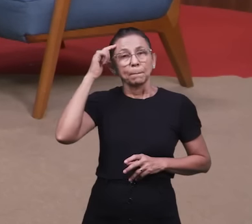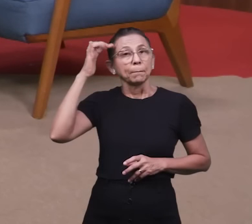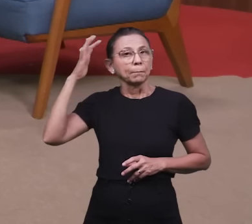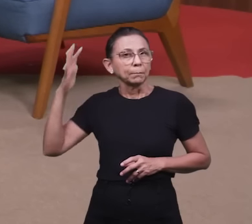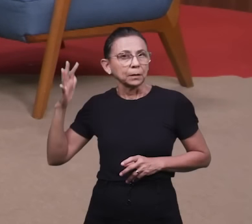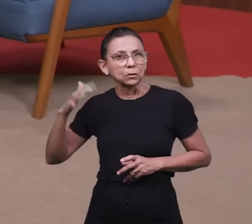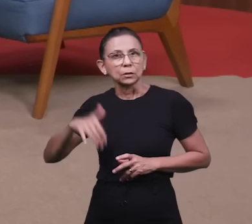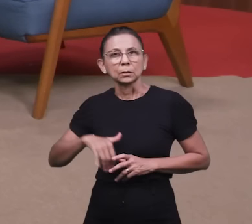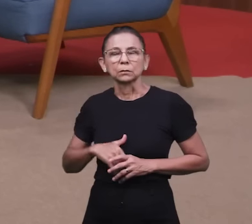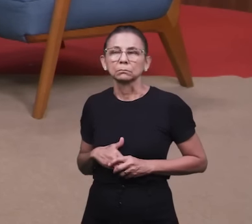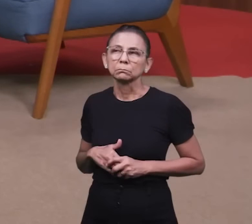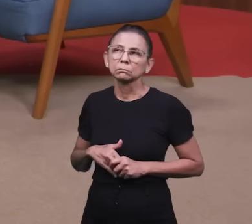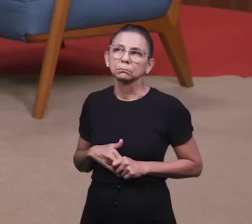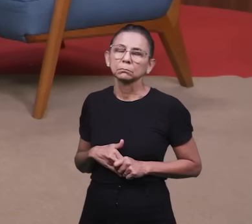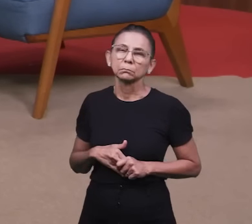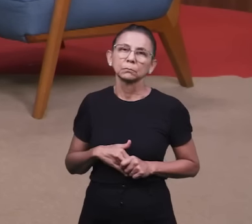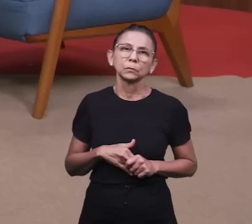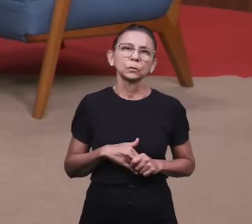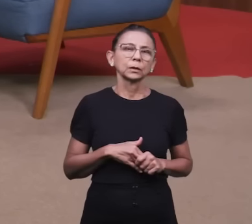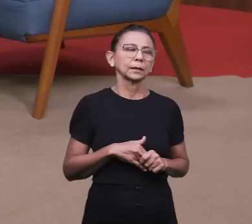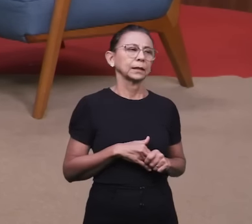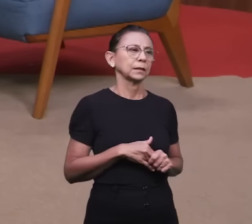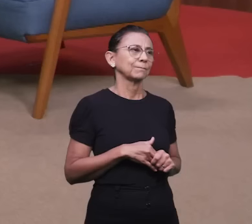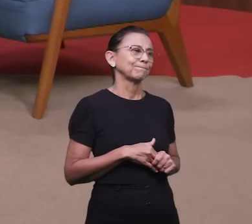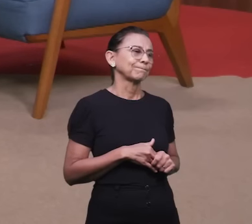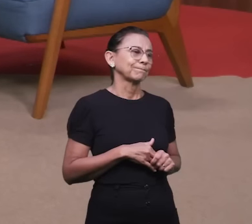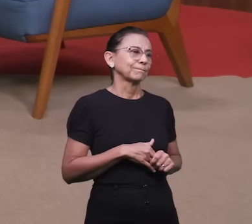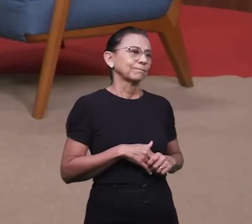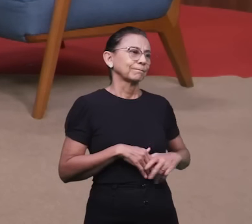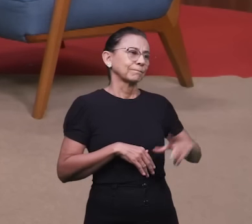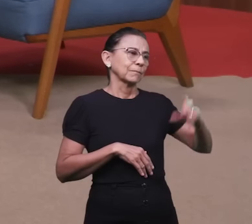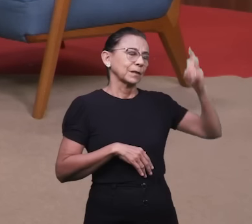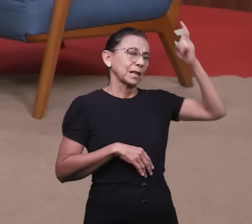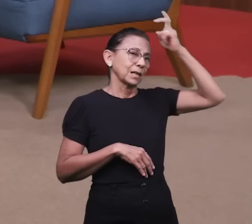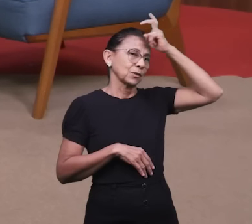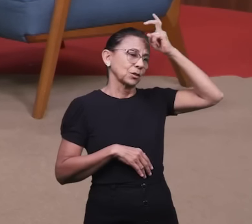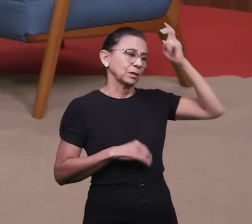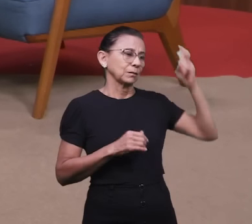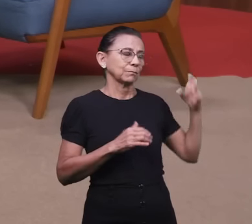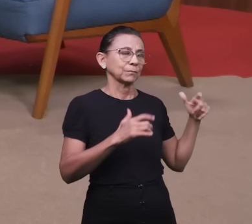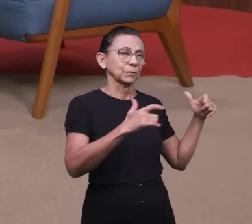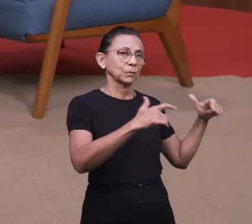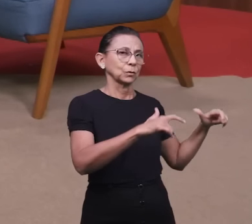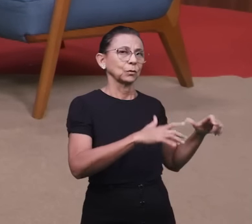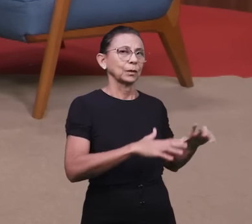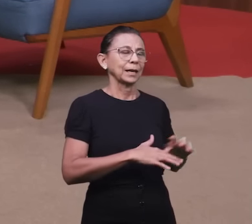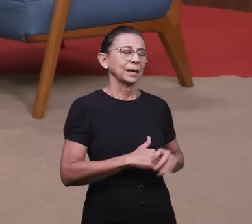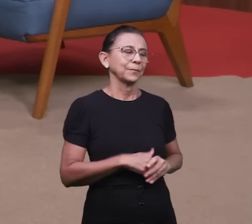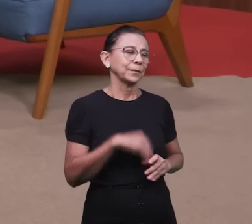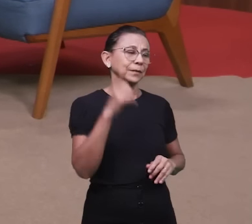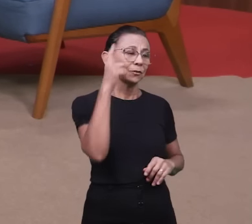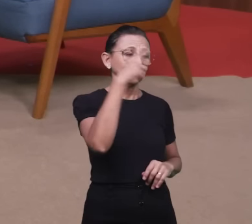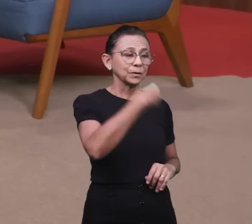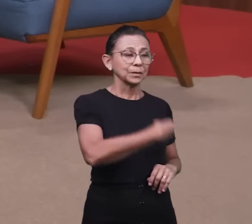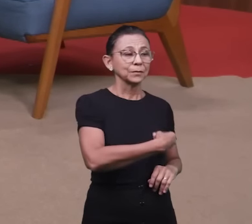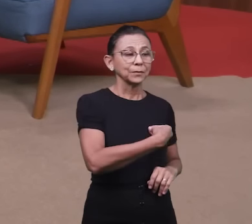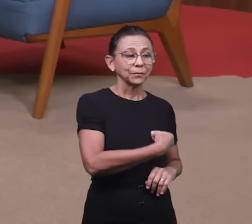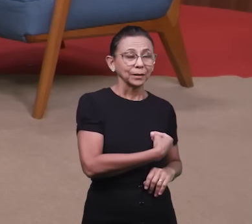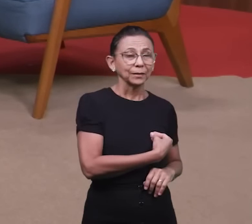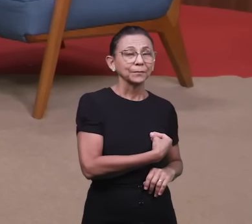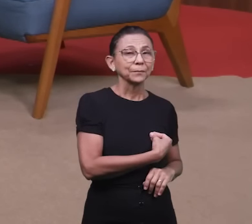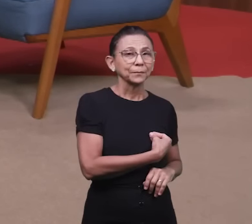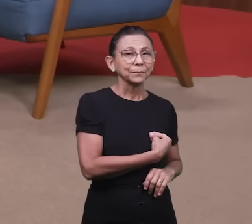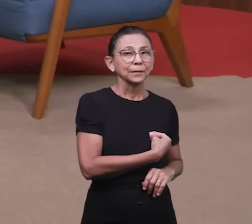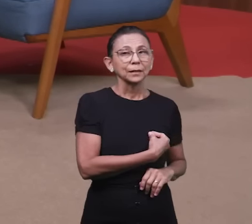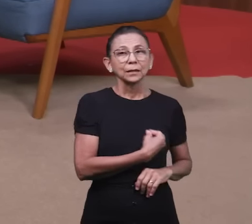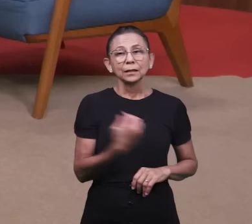o momento em que o Egito não servia mais para Israel que coisa então eu costumo dizer enquanto esse mundo ainda